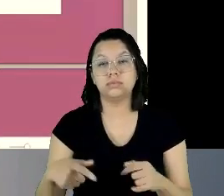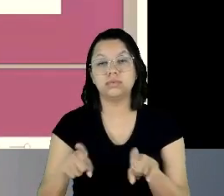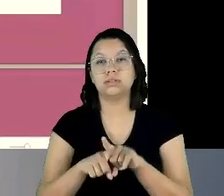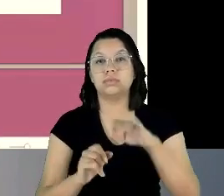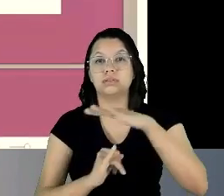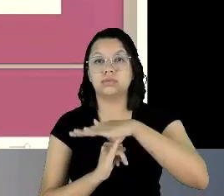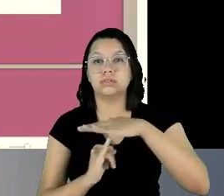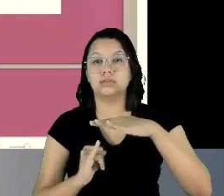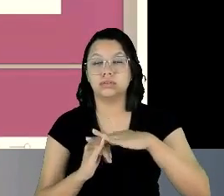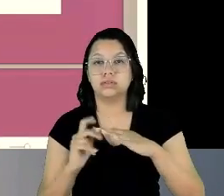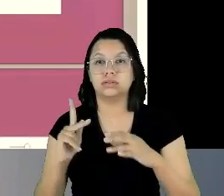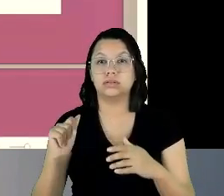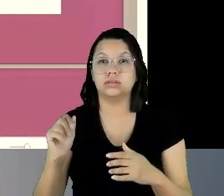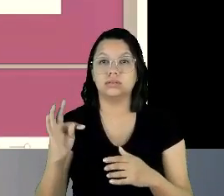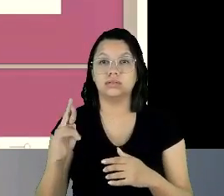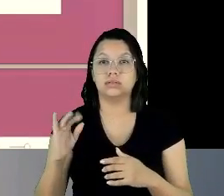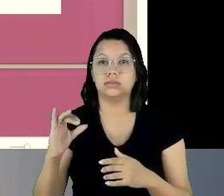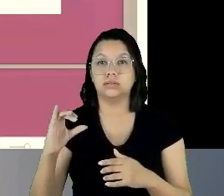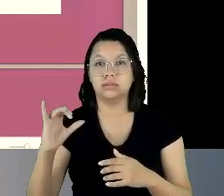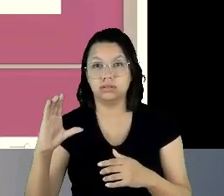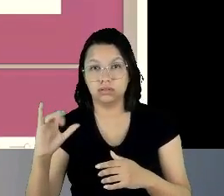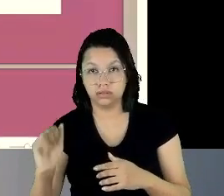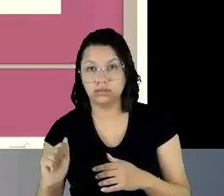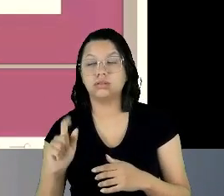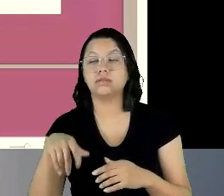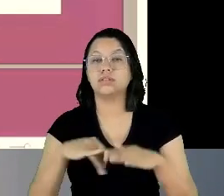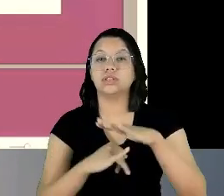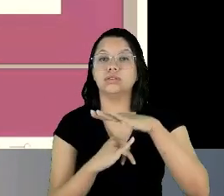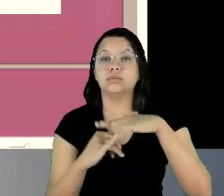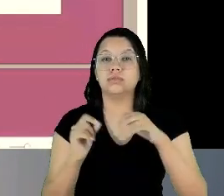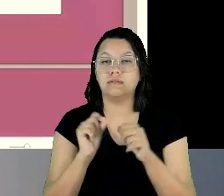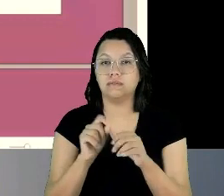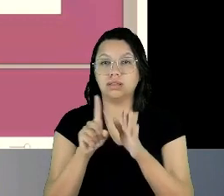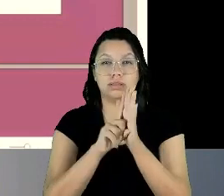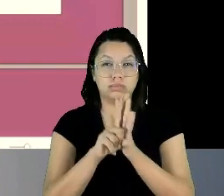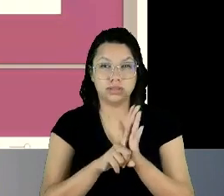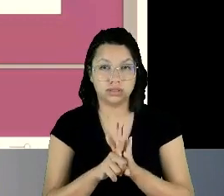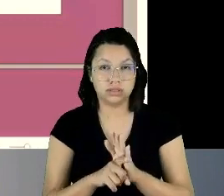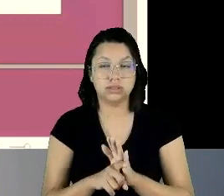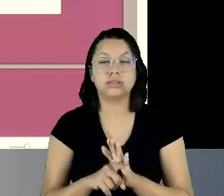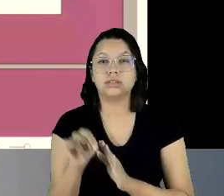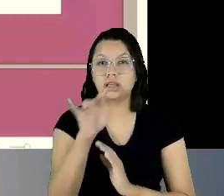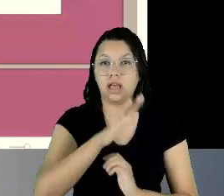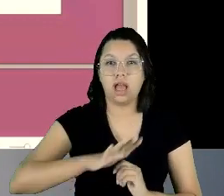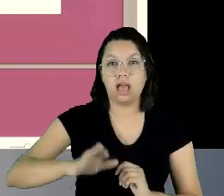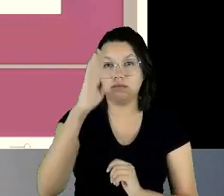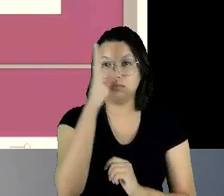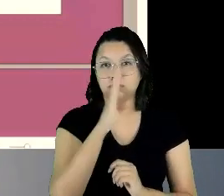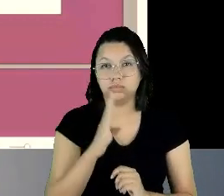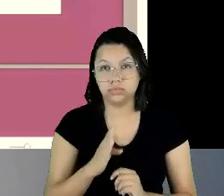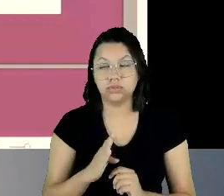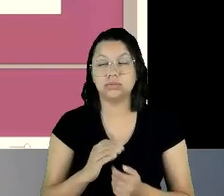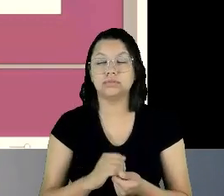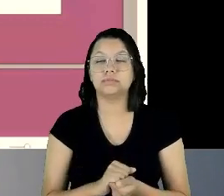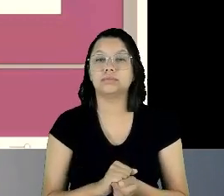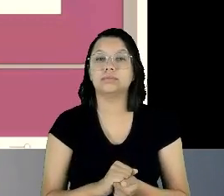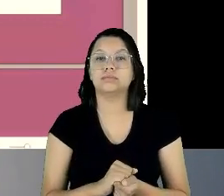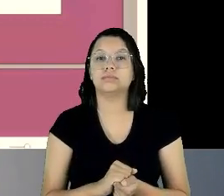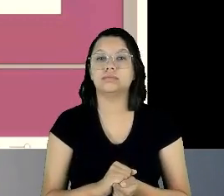do Instituto Patrícia Galvão, que são os institutos que fazem pesquisas em âmbito nacional e recorrentes.